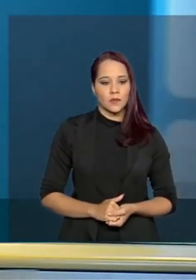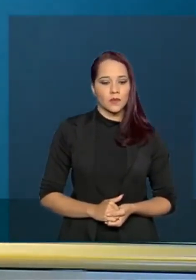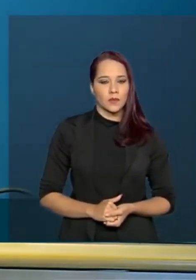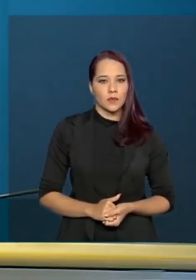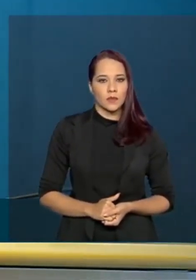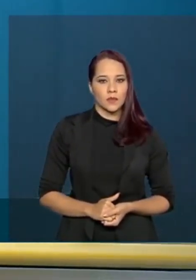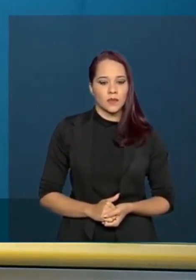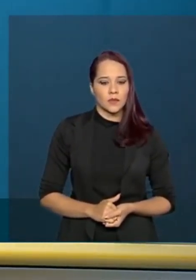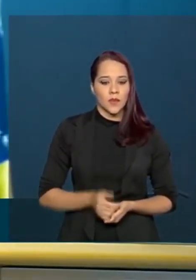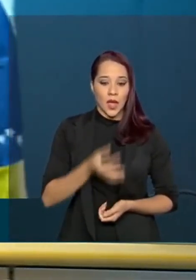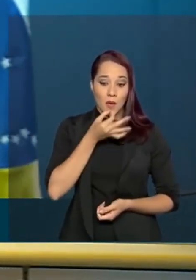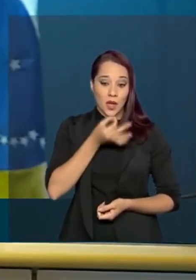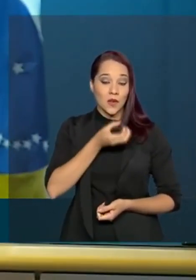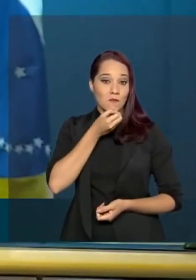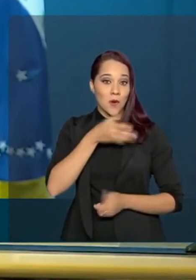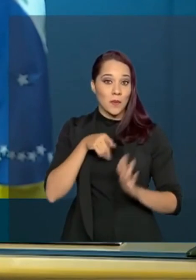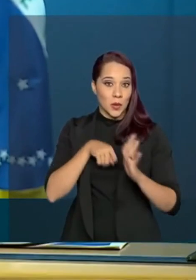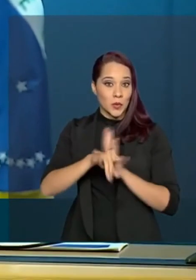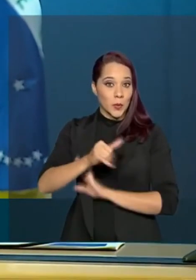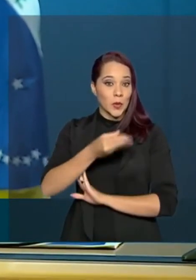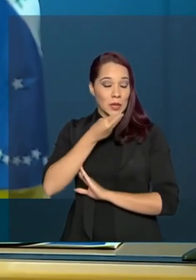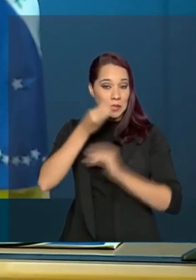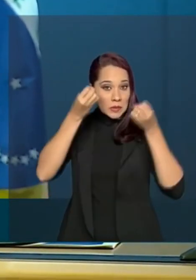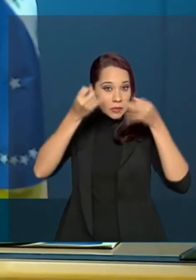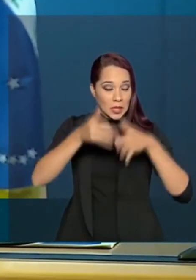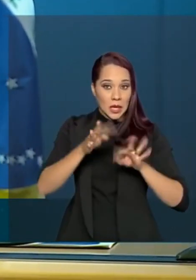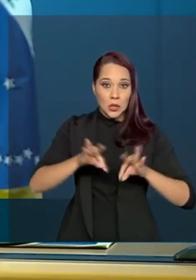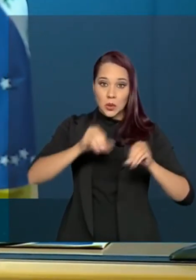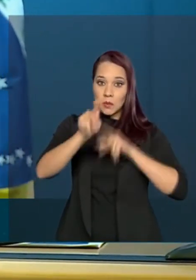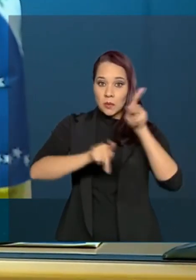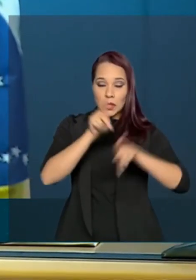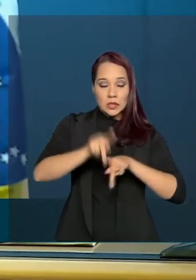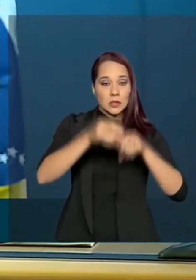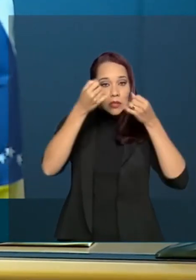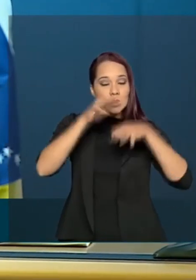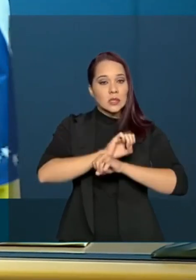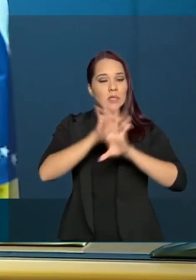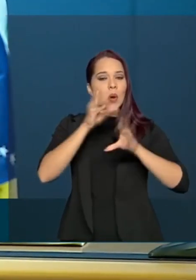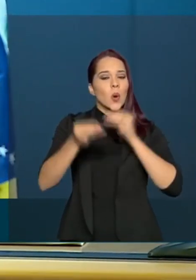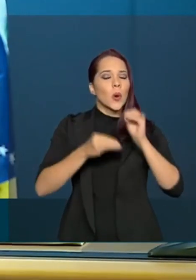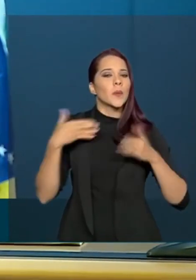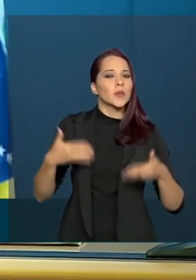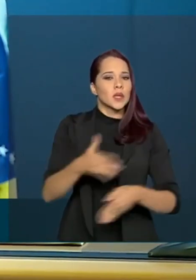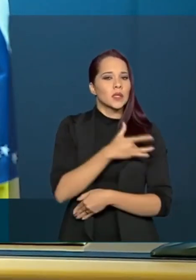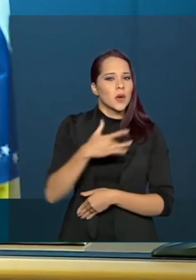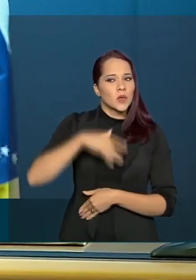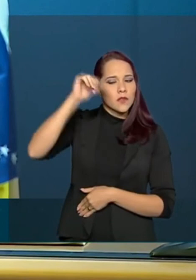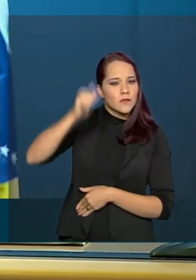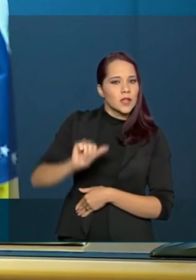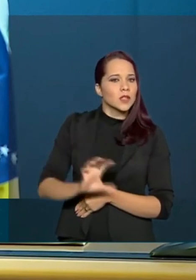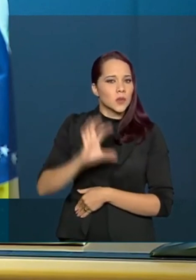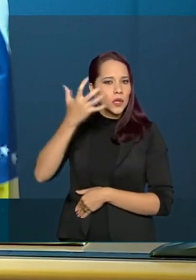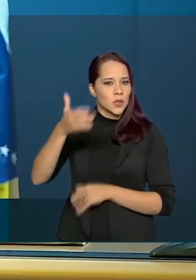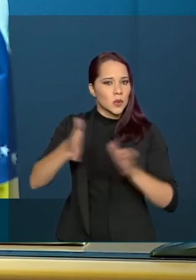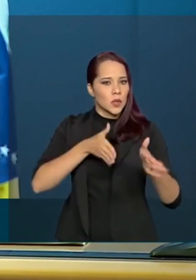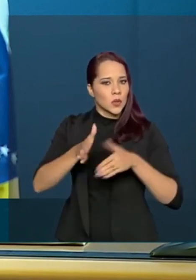Acho que essa é uma boa pergunta, é uma oportunidade de a gente esclarecer toda a população em relação a como o Ministério da Saúde avalia a situação